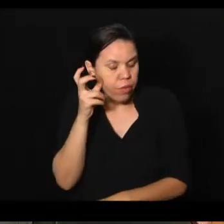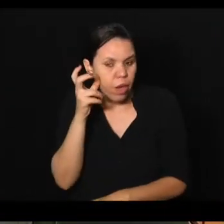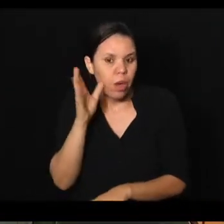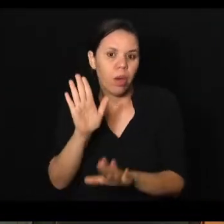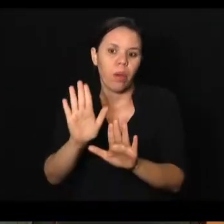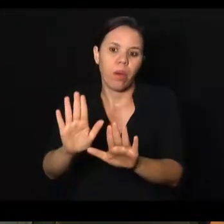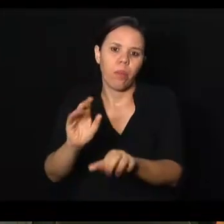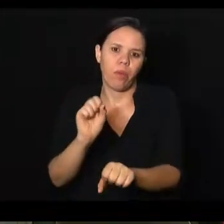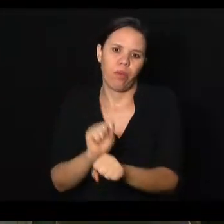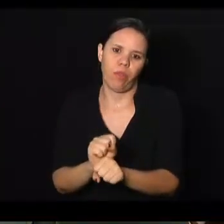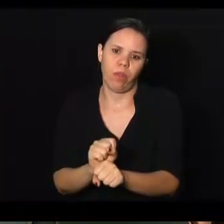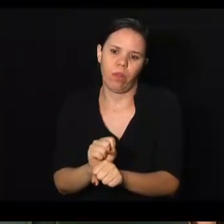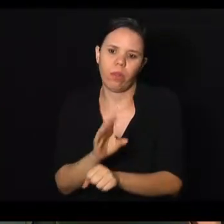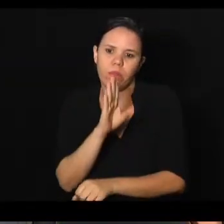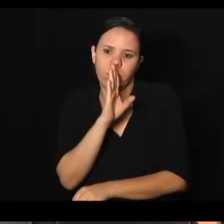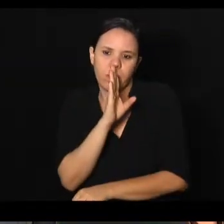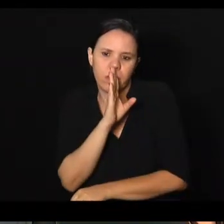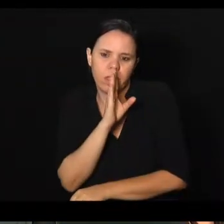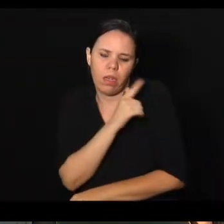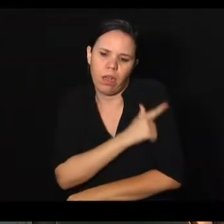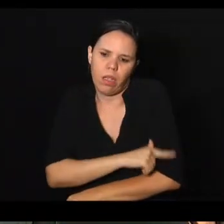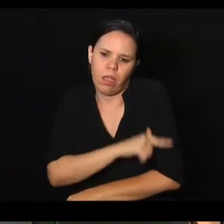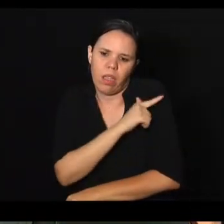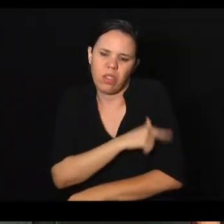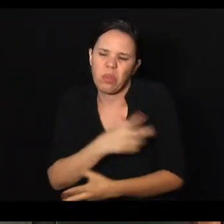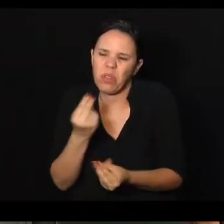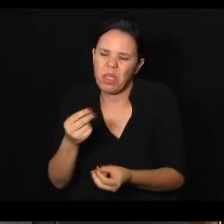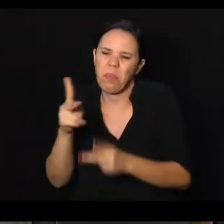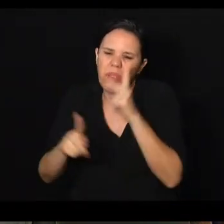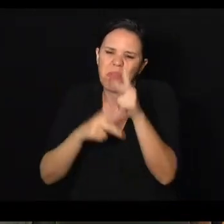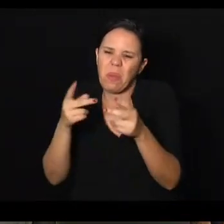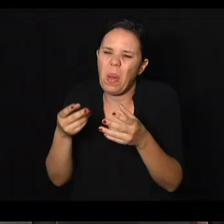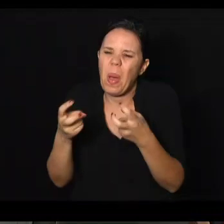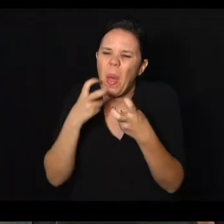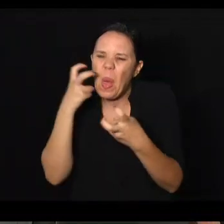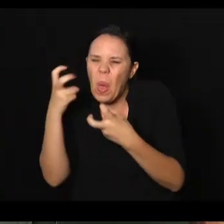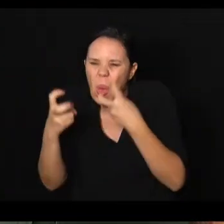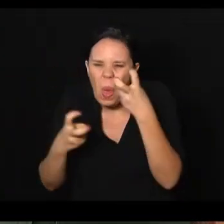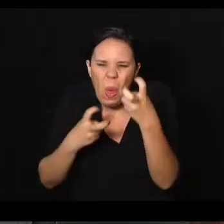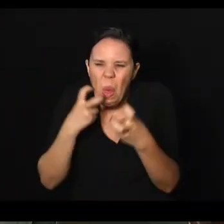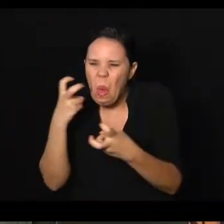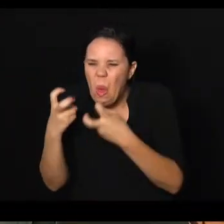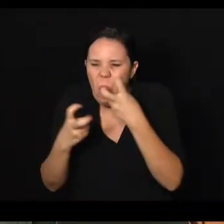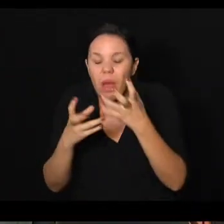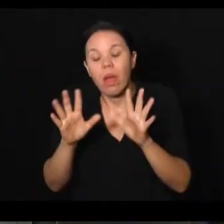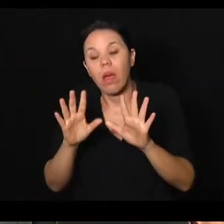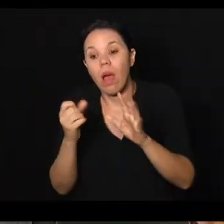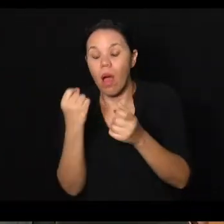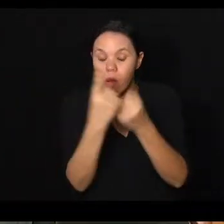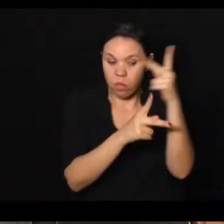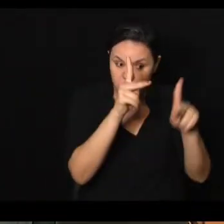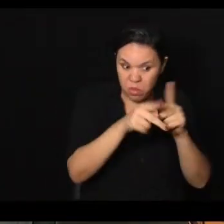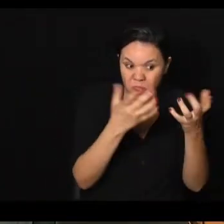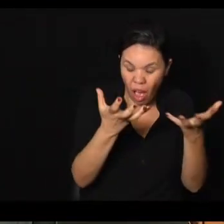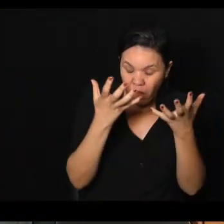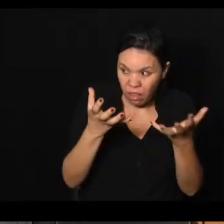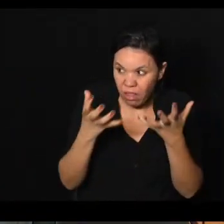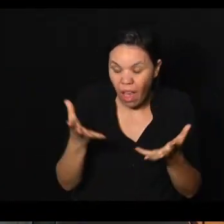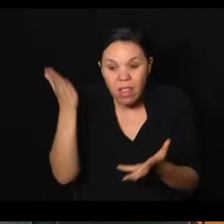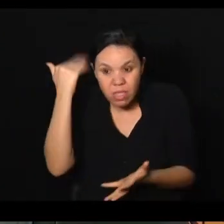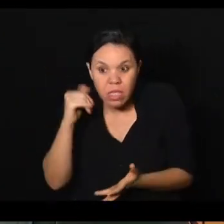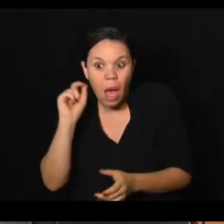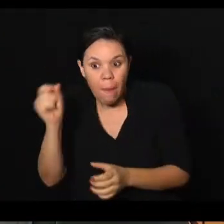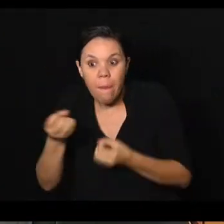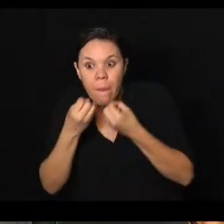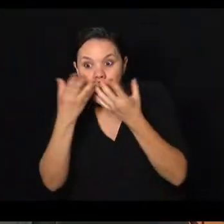menos fique em silêncio, porque eu tenho certeza que há muitas pessoas querendo saber o que este governo está